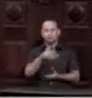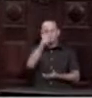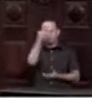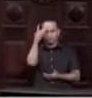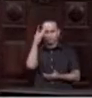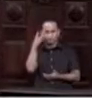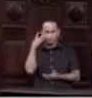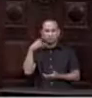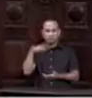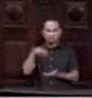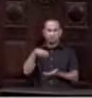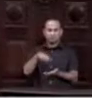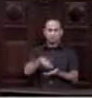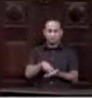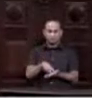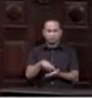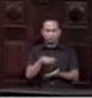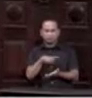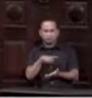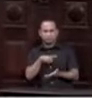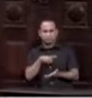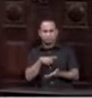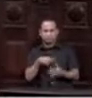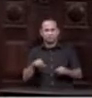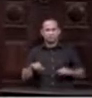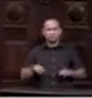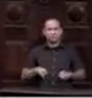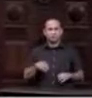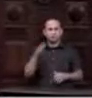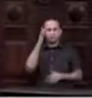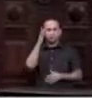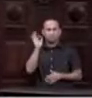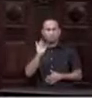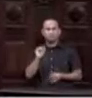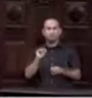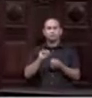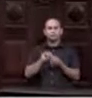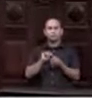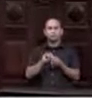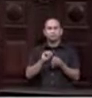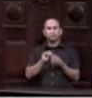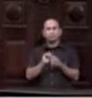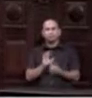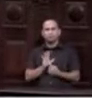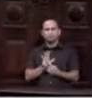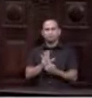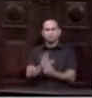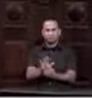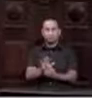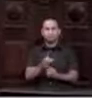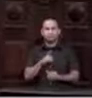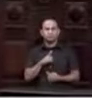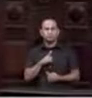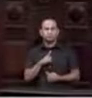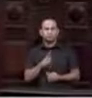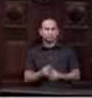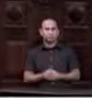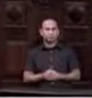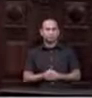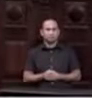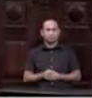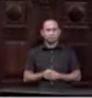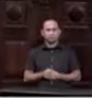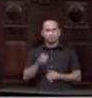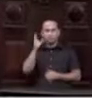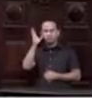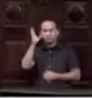governador que não sabe mais o que fazer, a não ser fazer caminho fundo para Brasília com pires na mão,